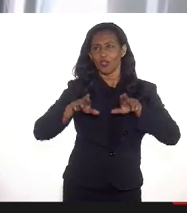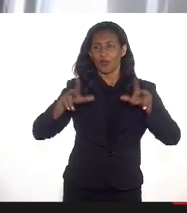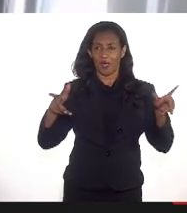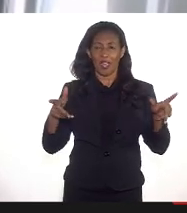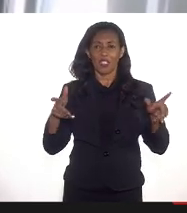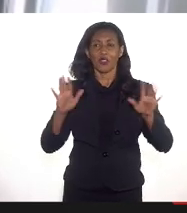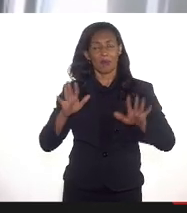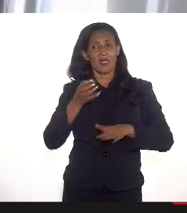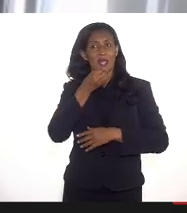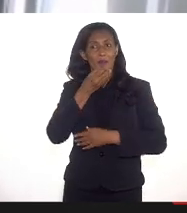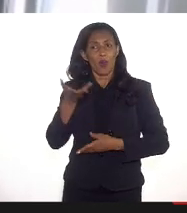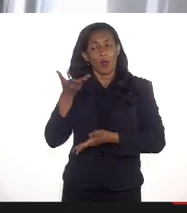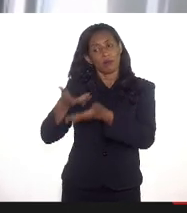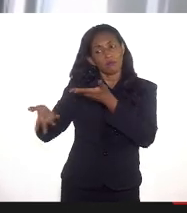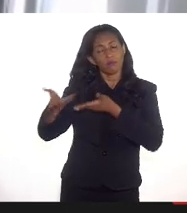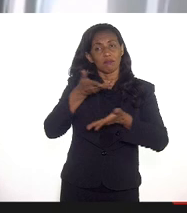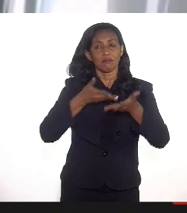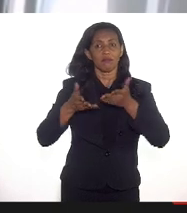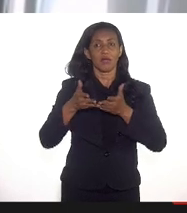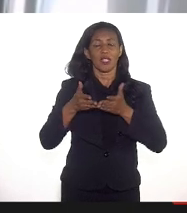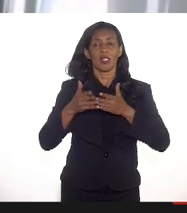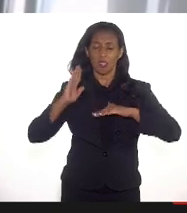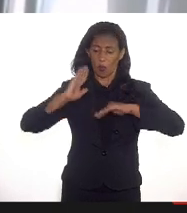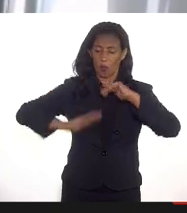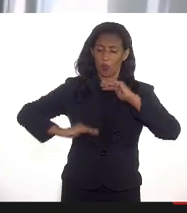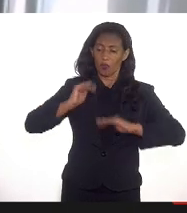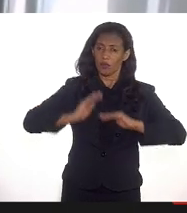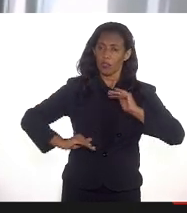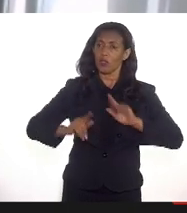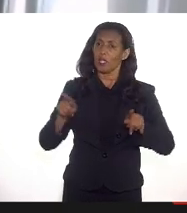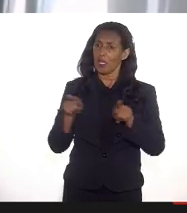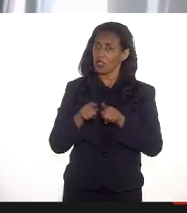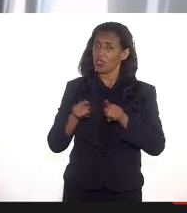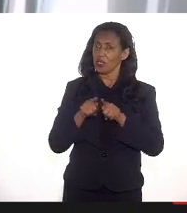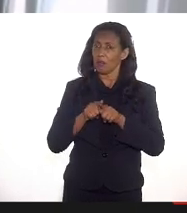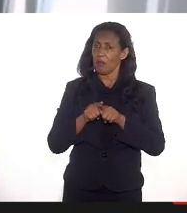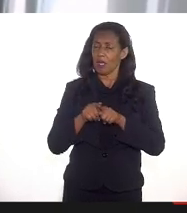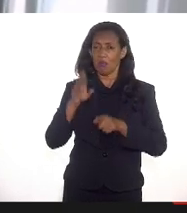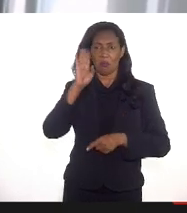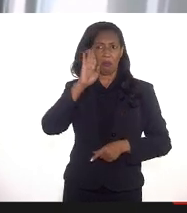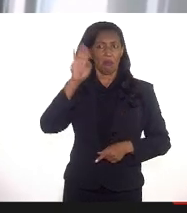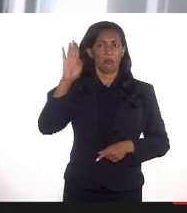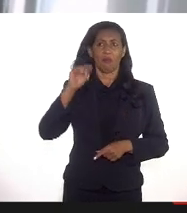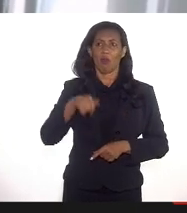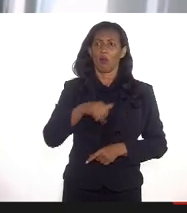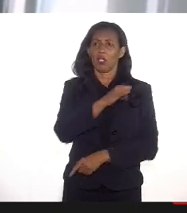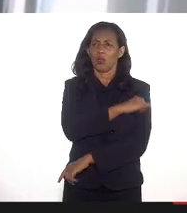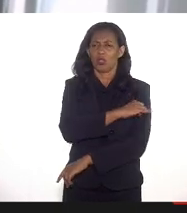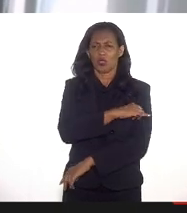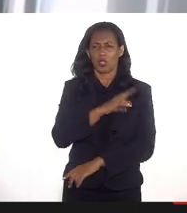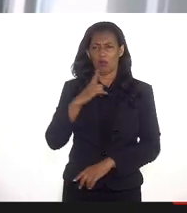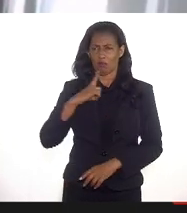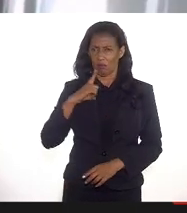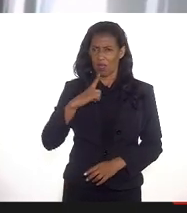especificidade, mas assim, são redes de educação profissional também muito consolidadas aqui no Rio de Janeiro. Houve algum tipo de interlocução com